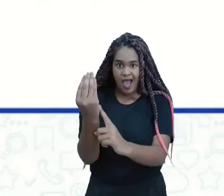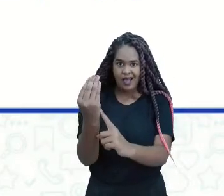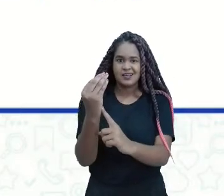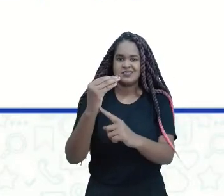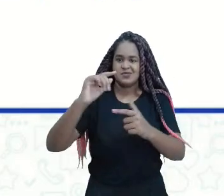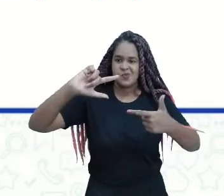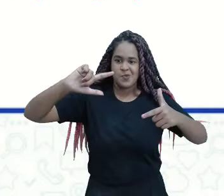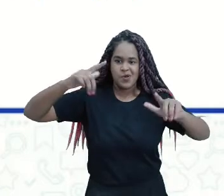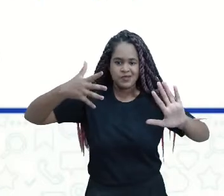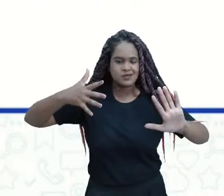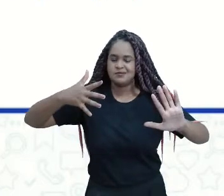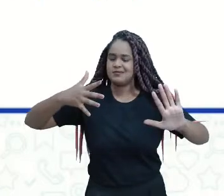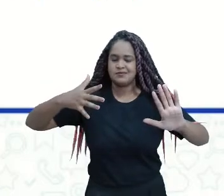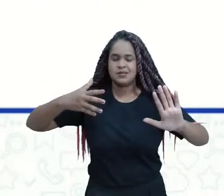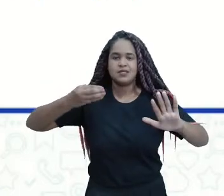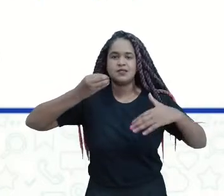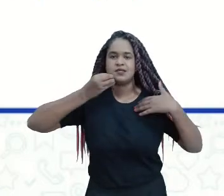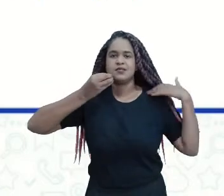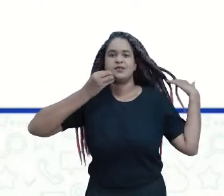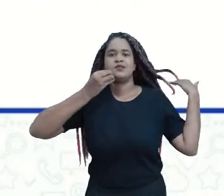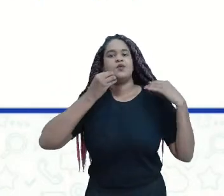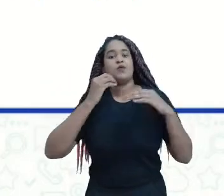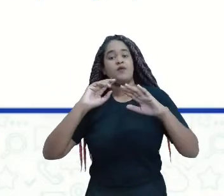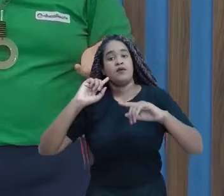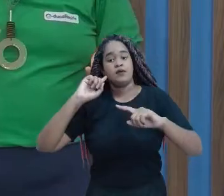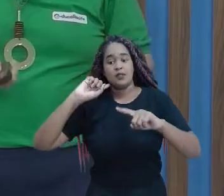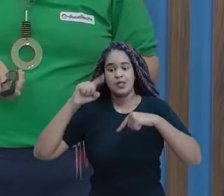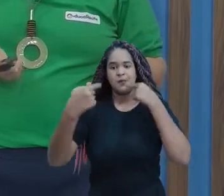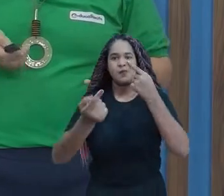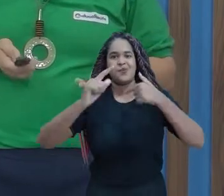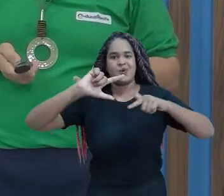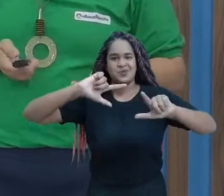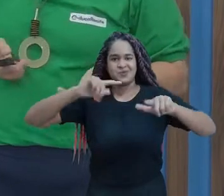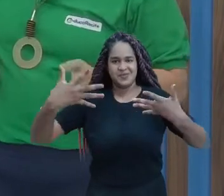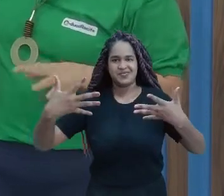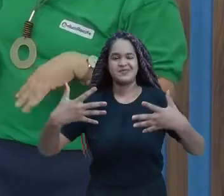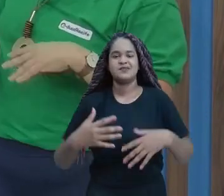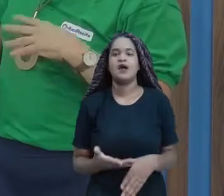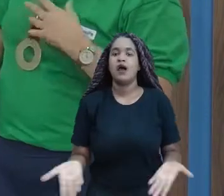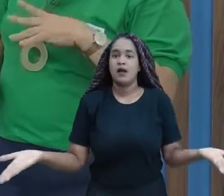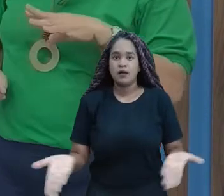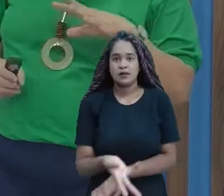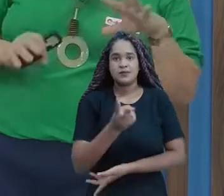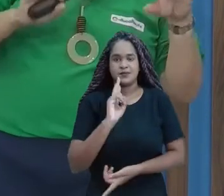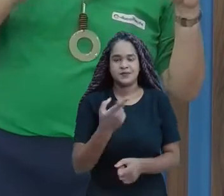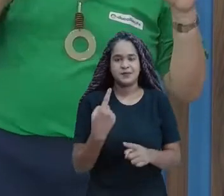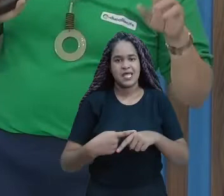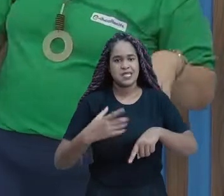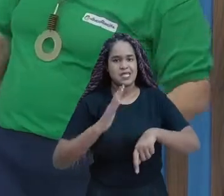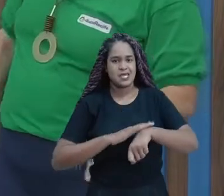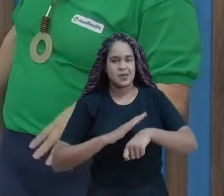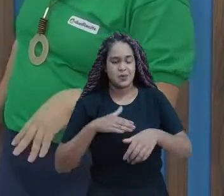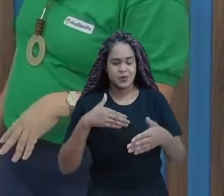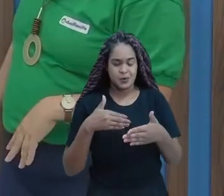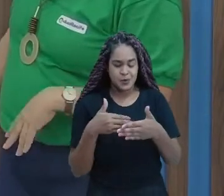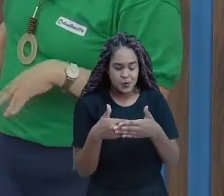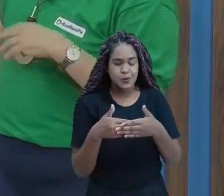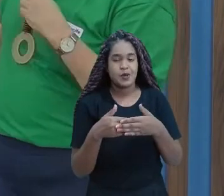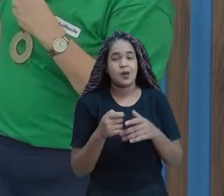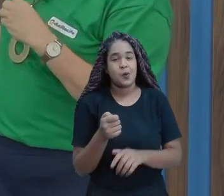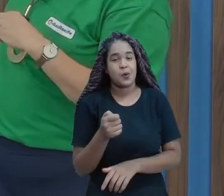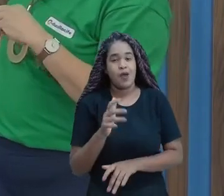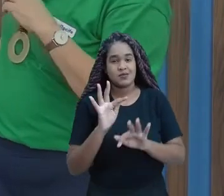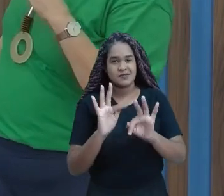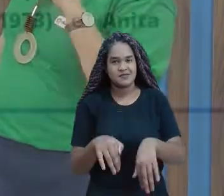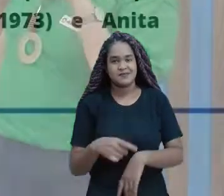começou a se pensar o pós-moderno, né? Então, bora seguir um pouquinho, porque o tempo é pouco, a gente está quase... Então, a